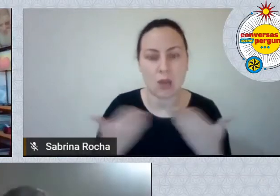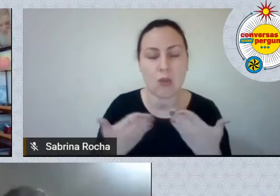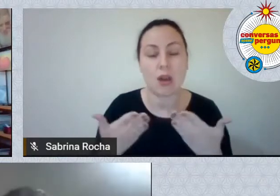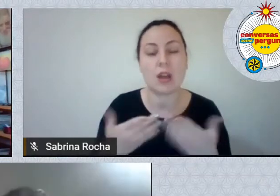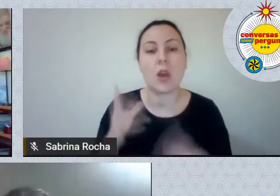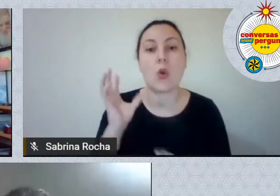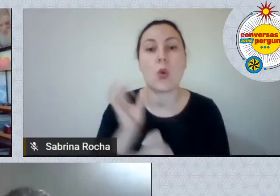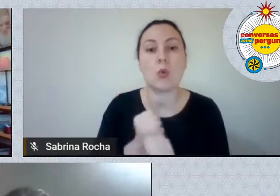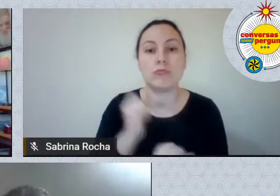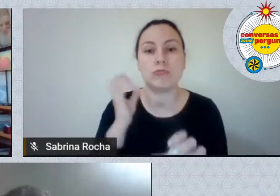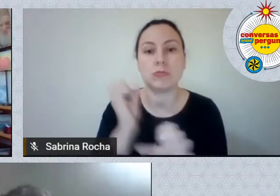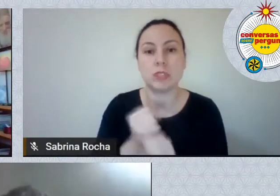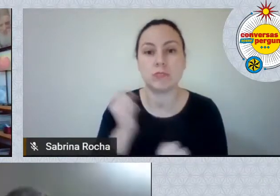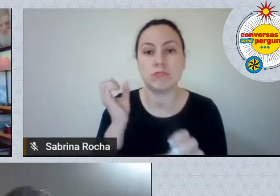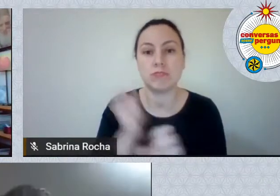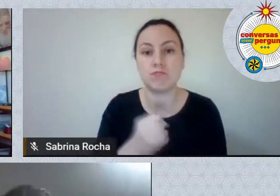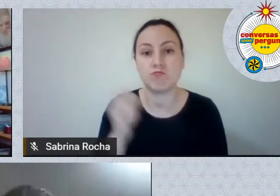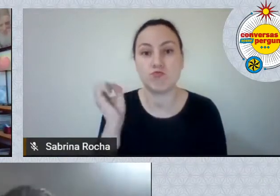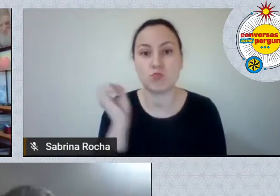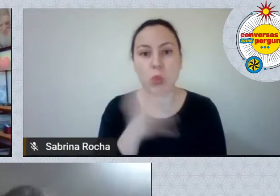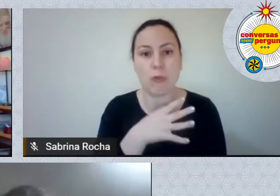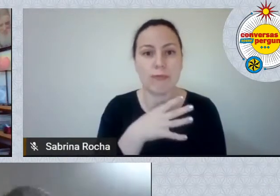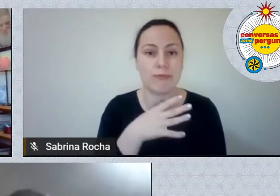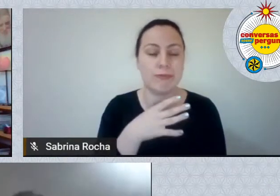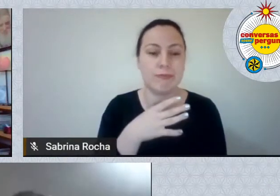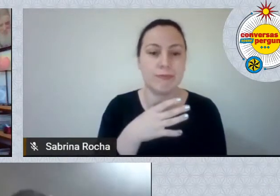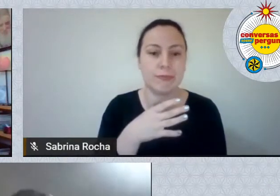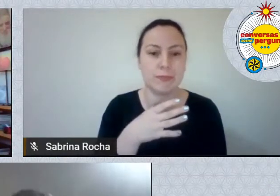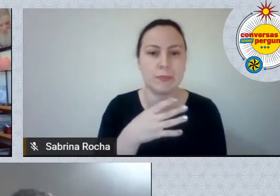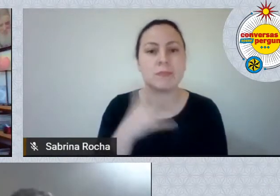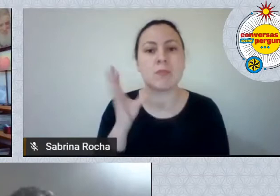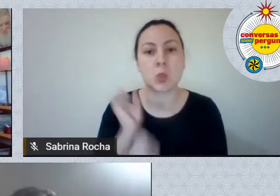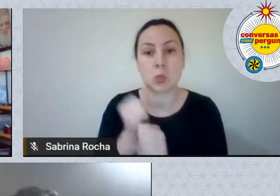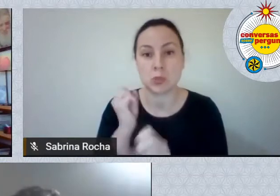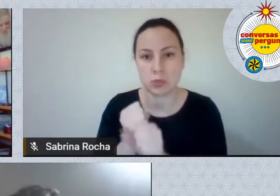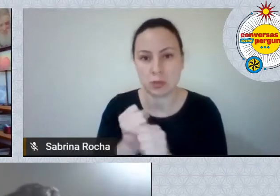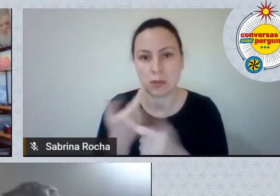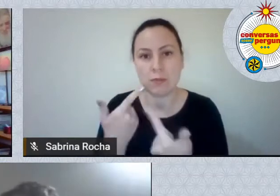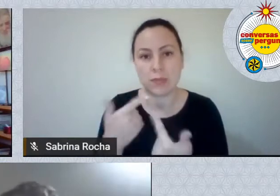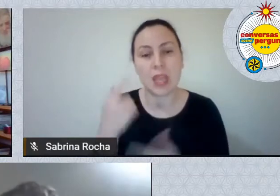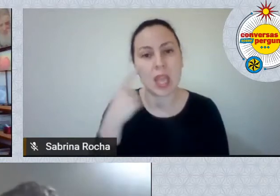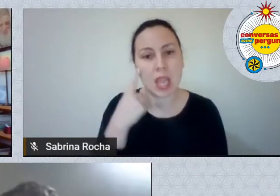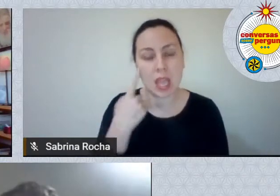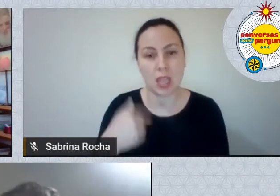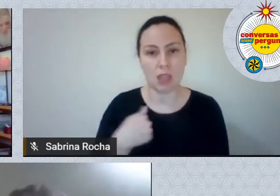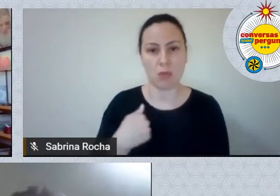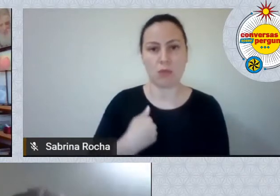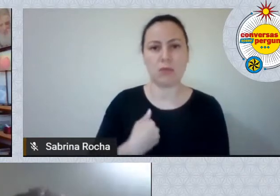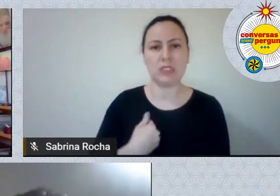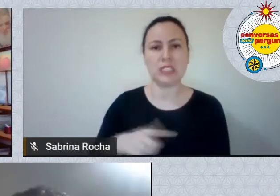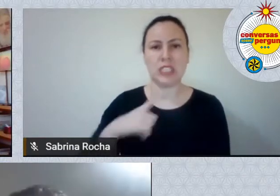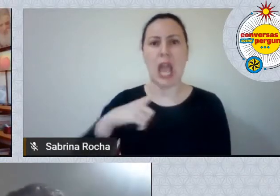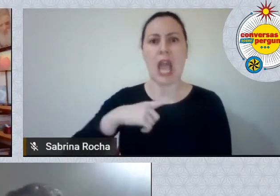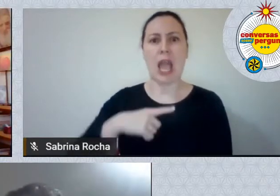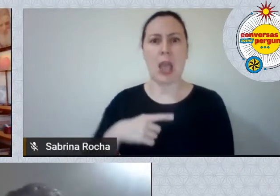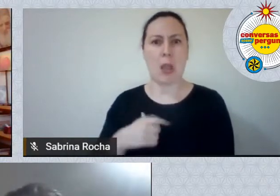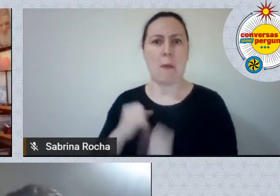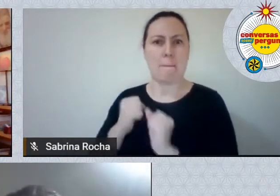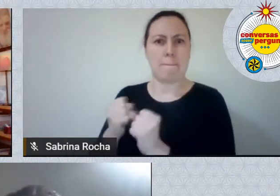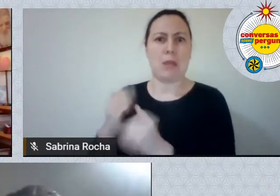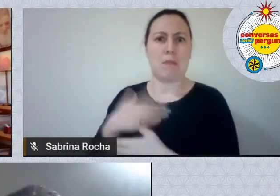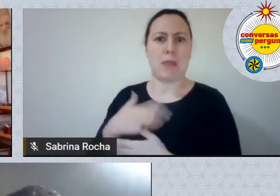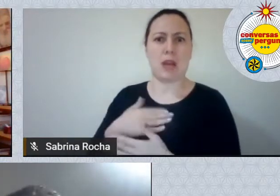reconstruir. Reconstruir ensina você que aquilo que você tinha, você achava que era posse total, você pode perder, meu